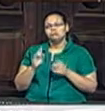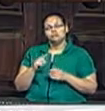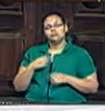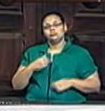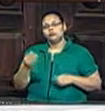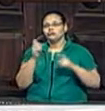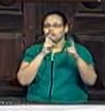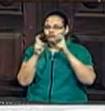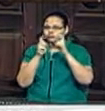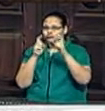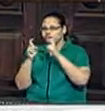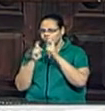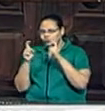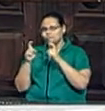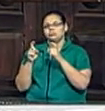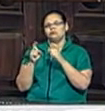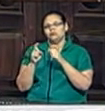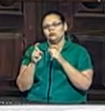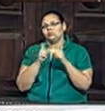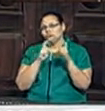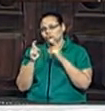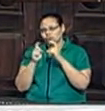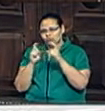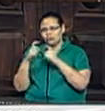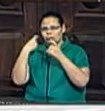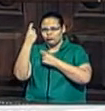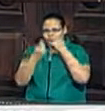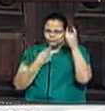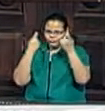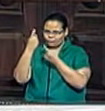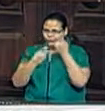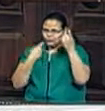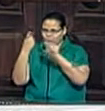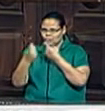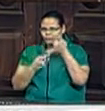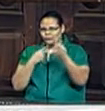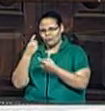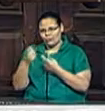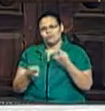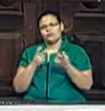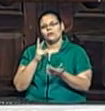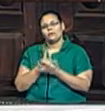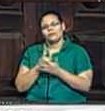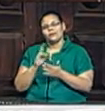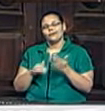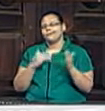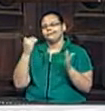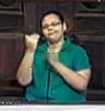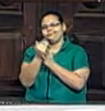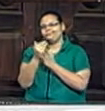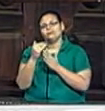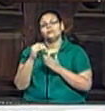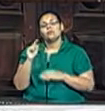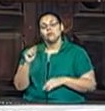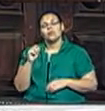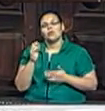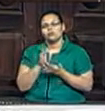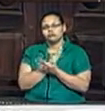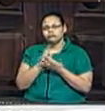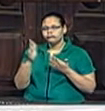à discussão, à preocupação e mesmo alguns exageros por parte de